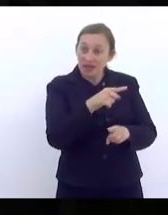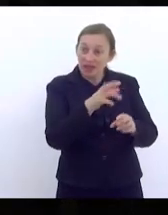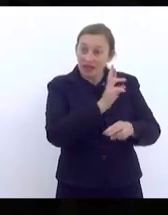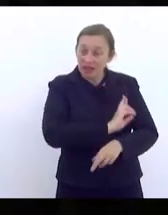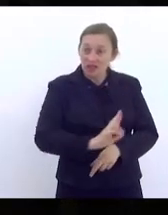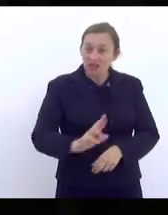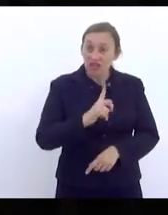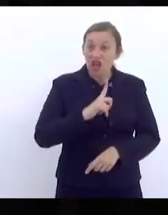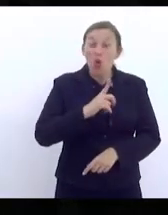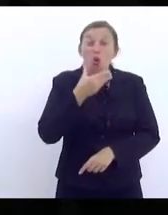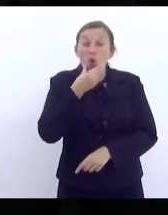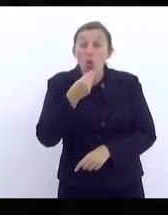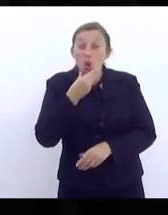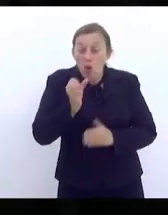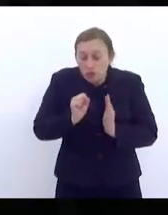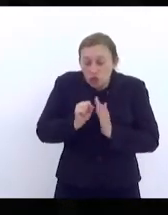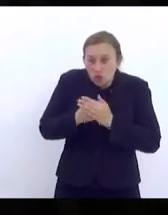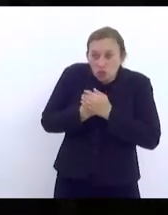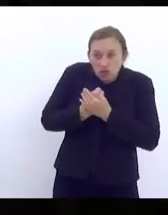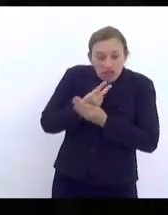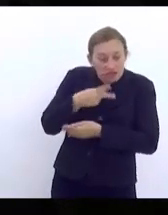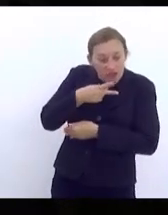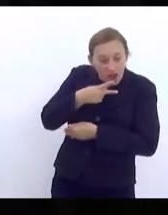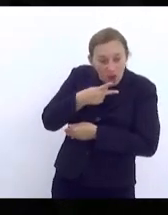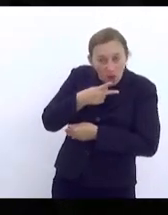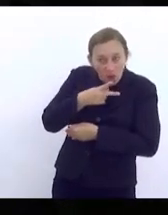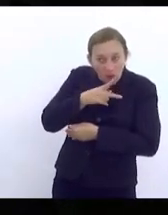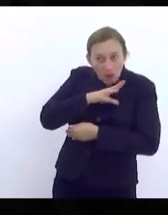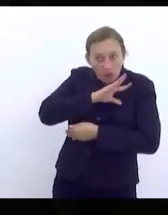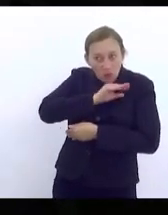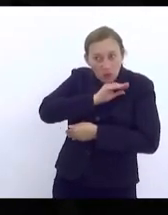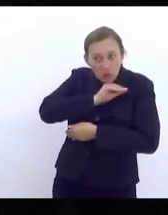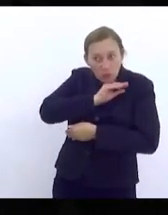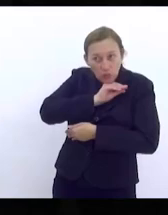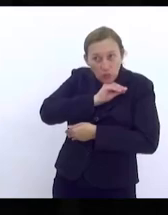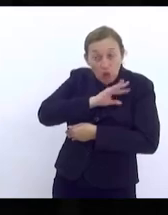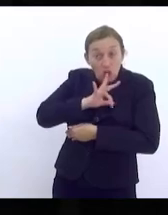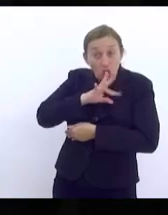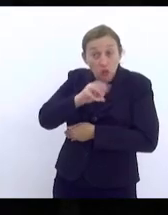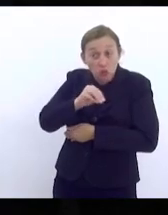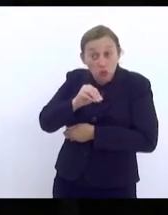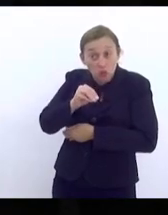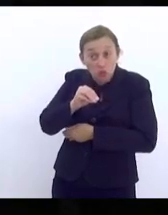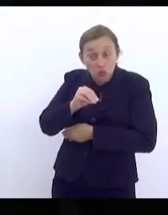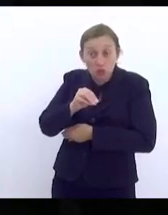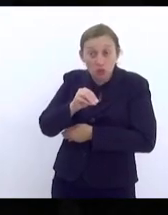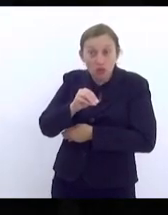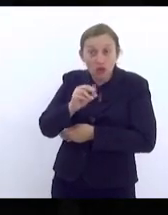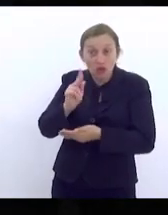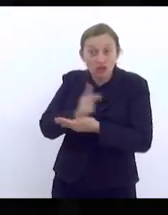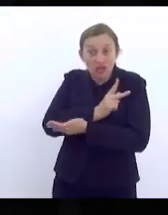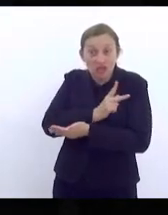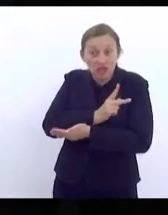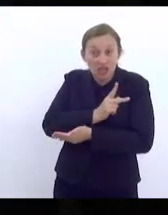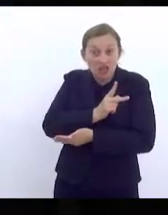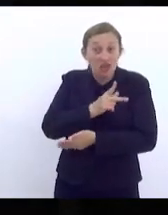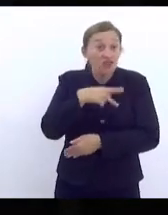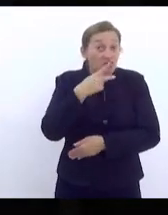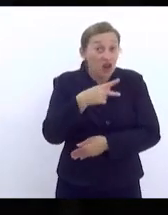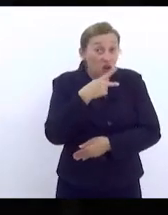rapaz veio disse o seguinte para o Alexandre knock Foi aí que tudo azedou e disse para ele